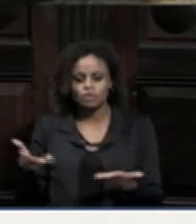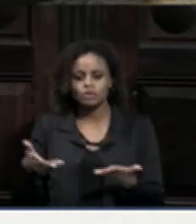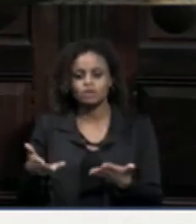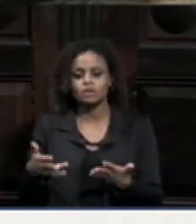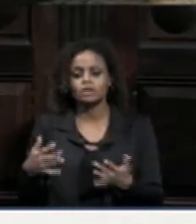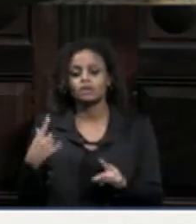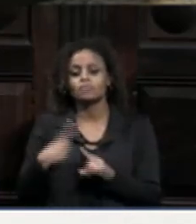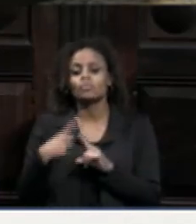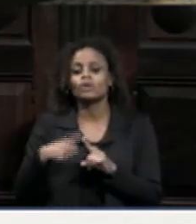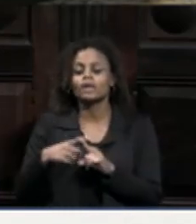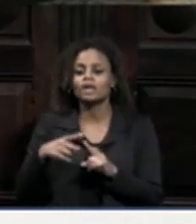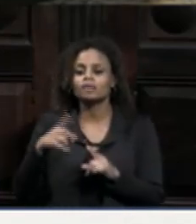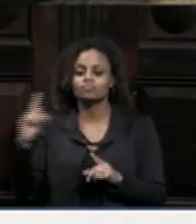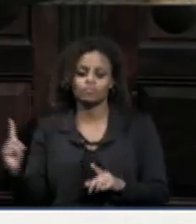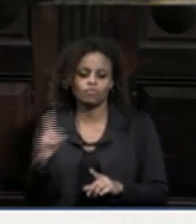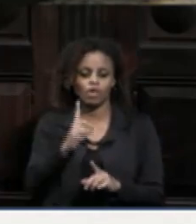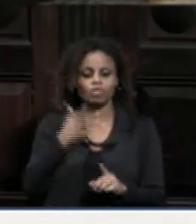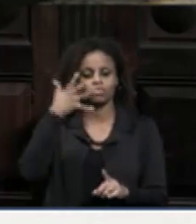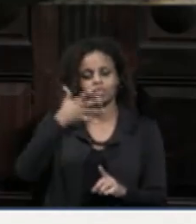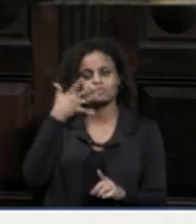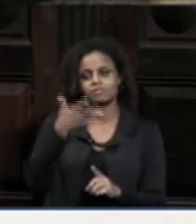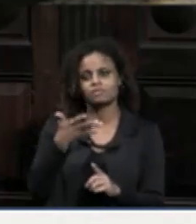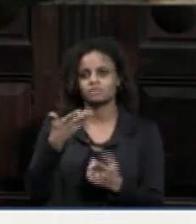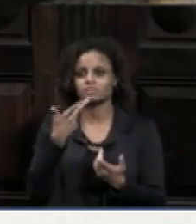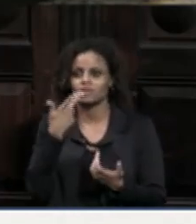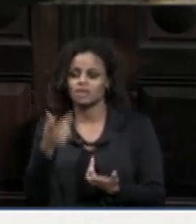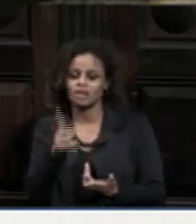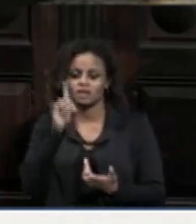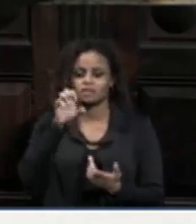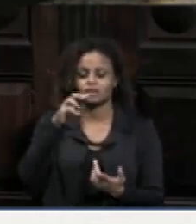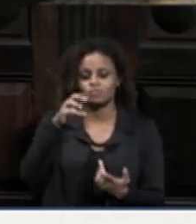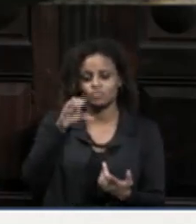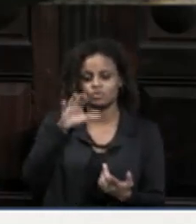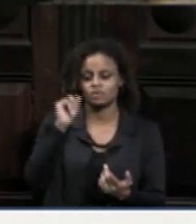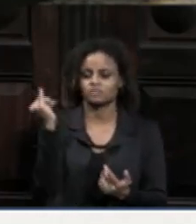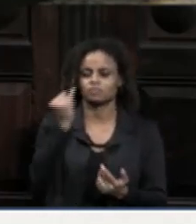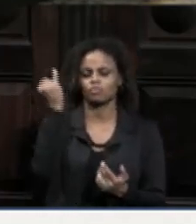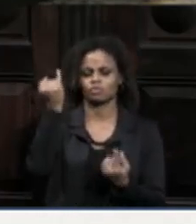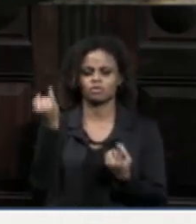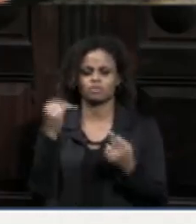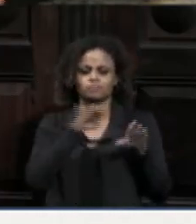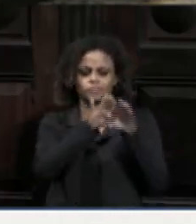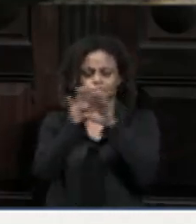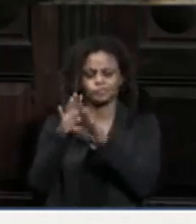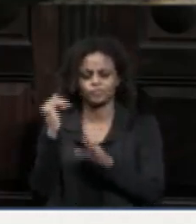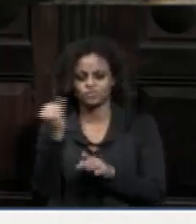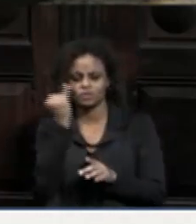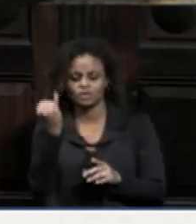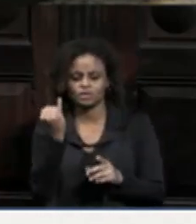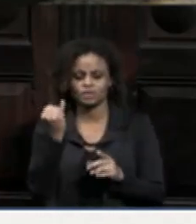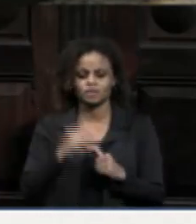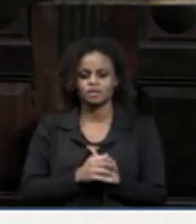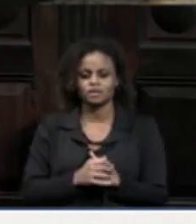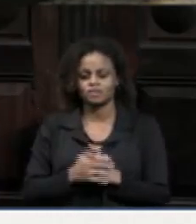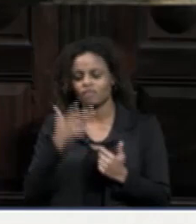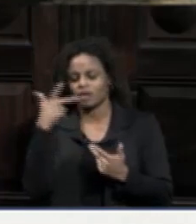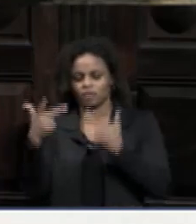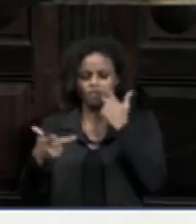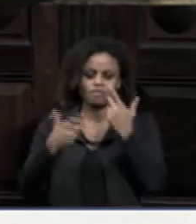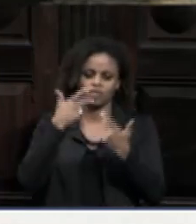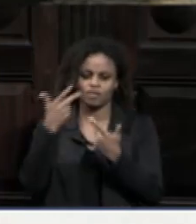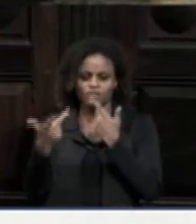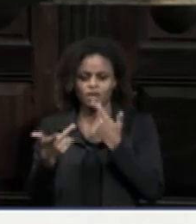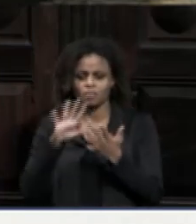todo mundo chega aqui e faz o discurso, democracia é importante, não sei o quê, urgente, presidente FAETEC,